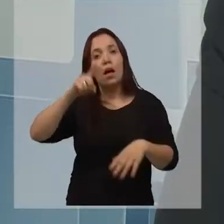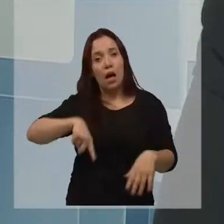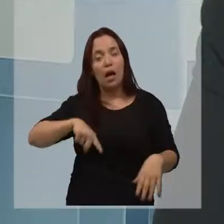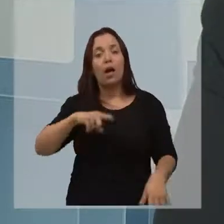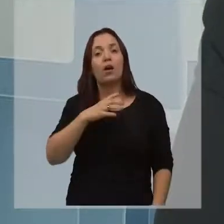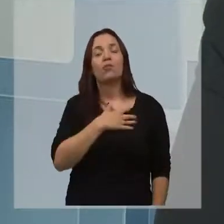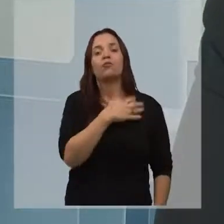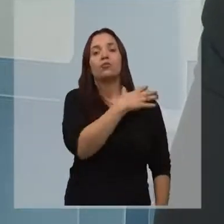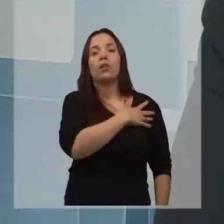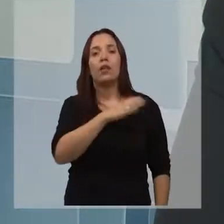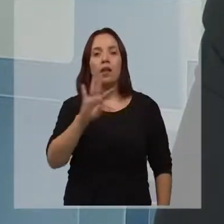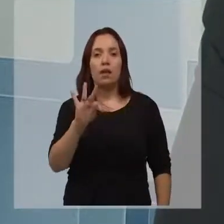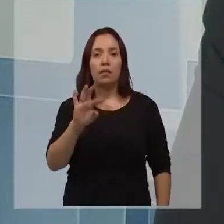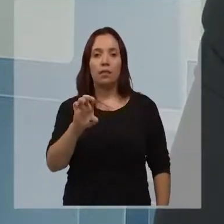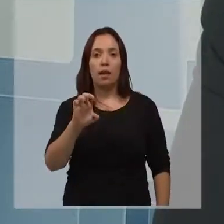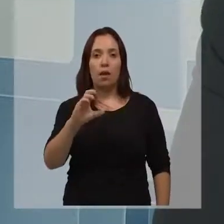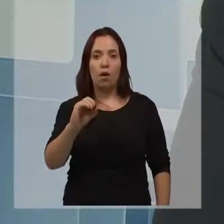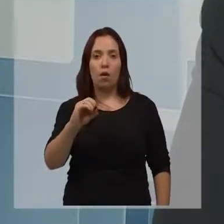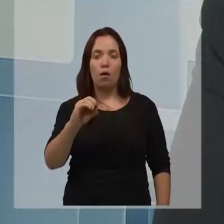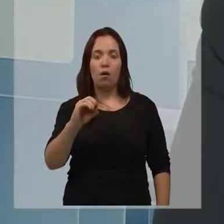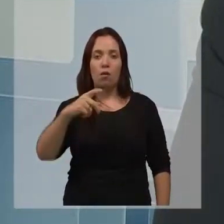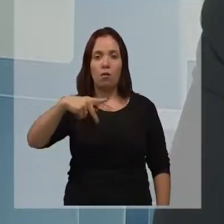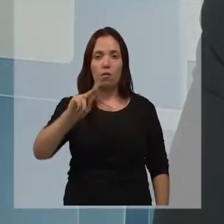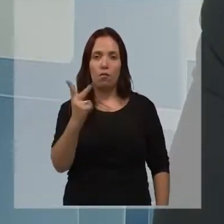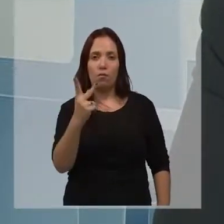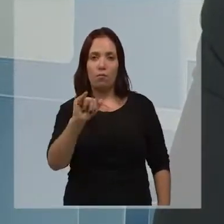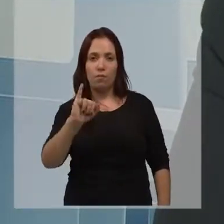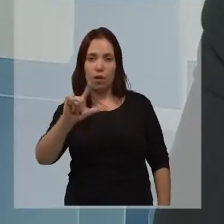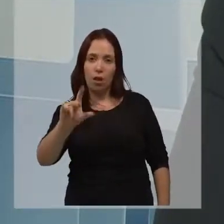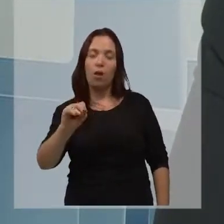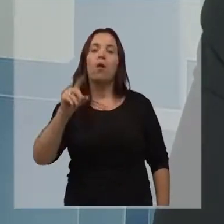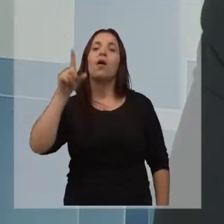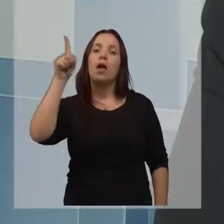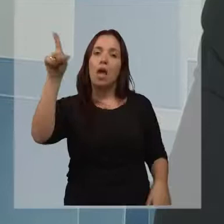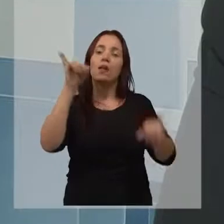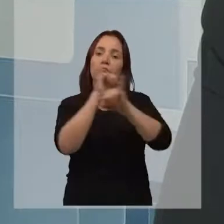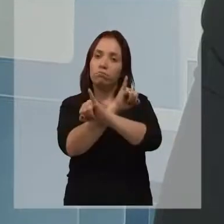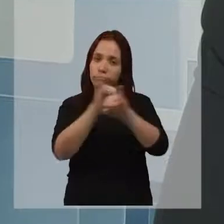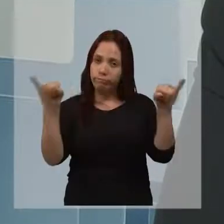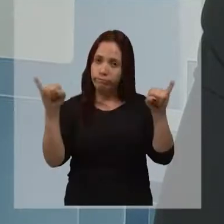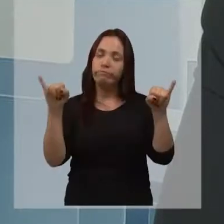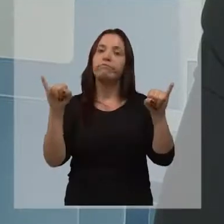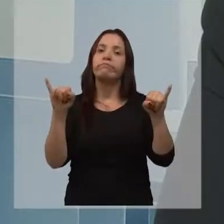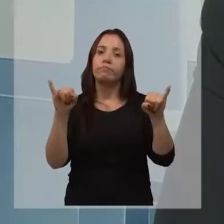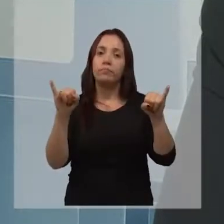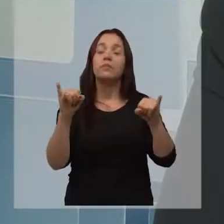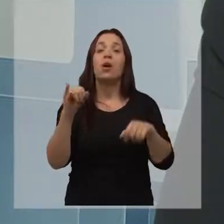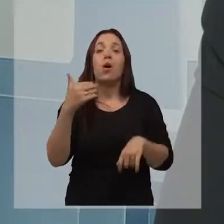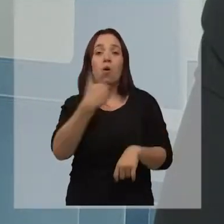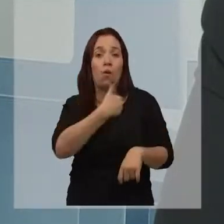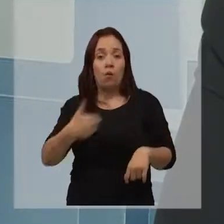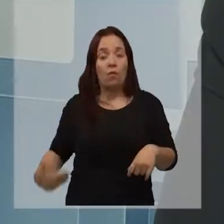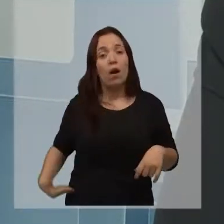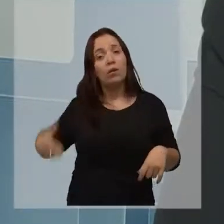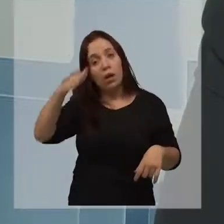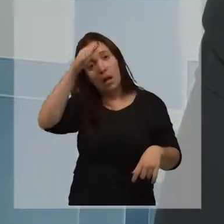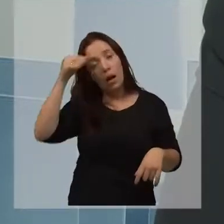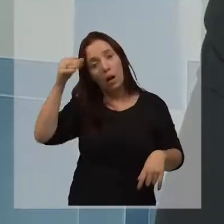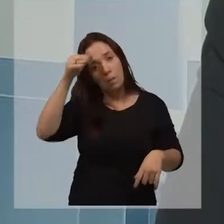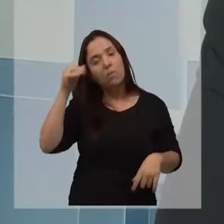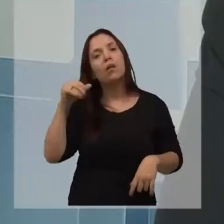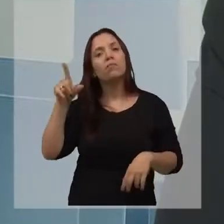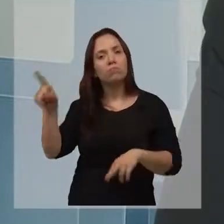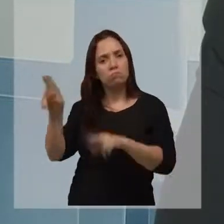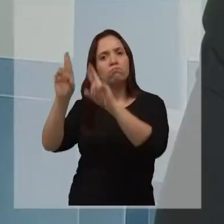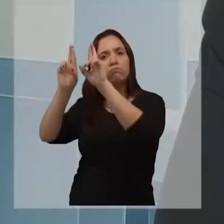general Teófilo. Ele anunciou que ia sair gradativamente e o governador Camilo Santana, de uma forma correta e séria,